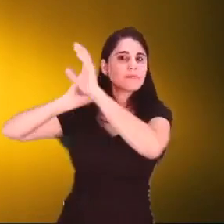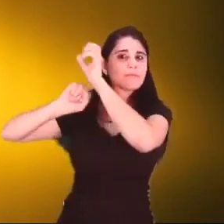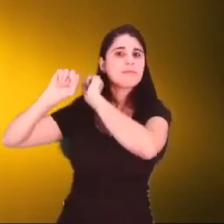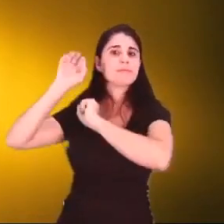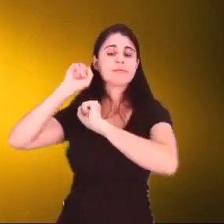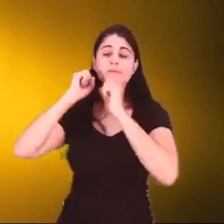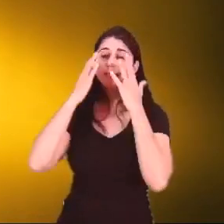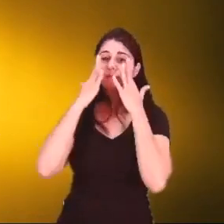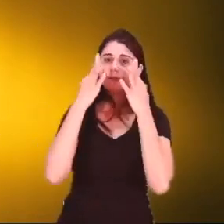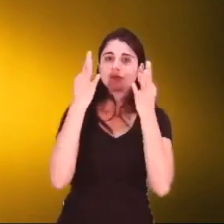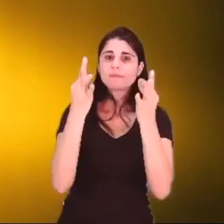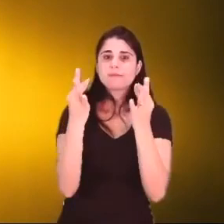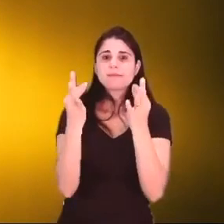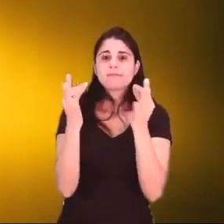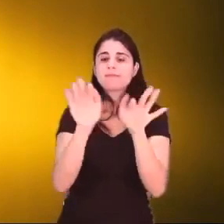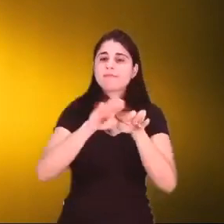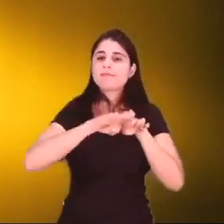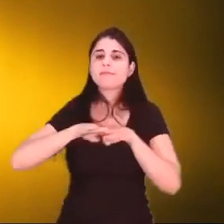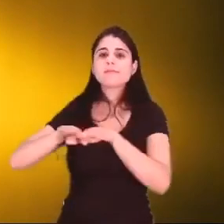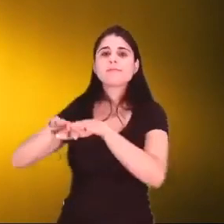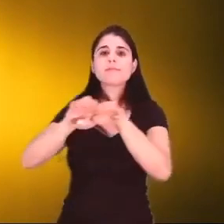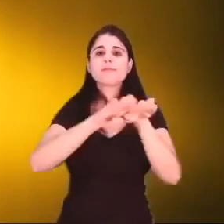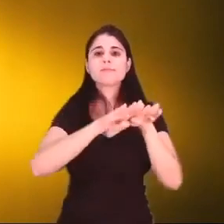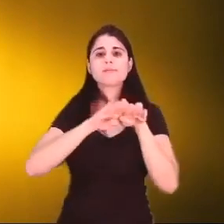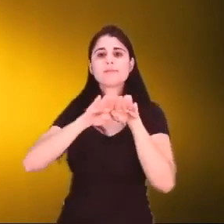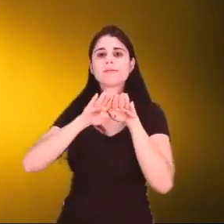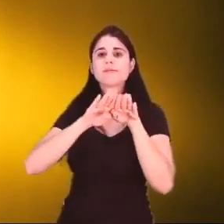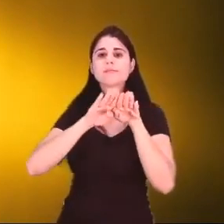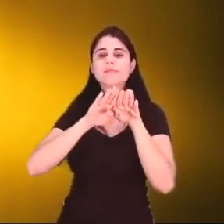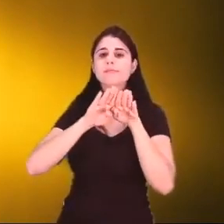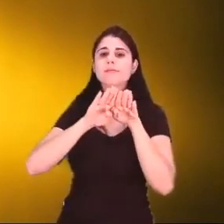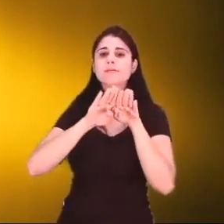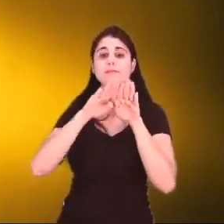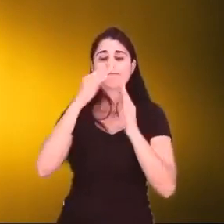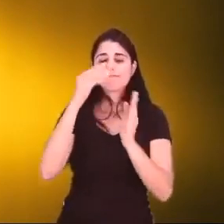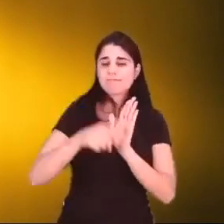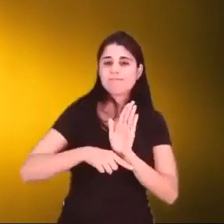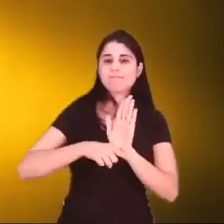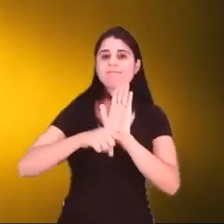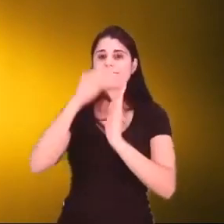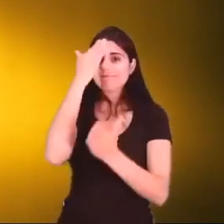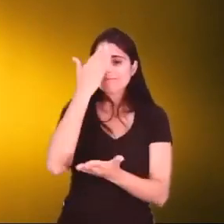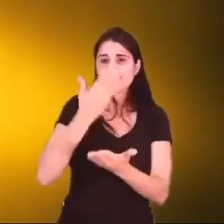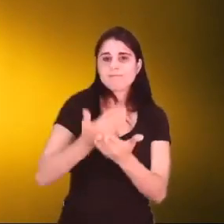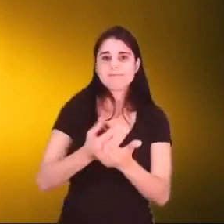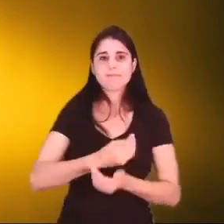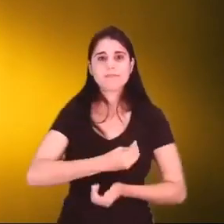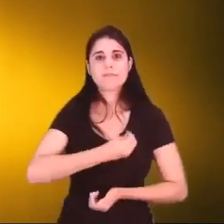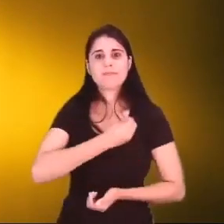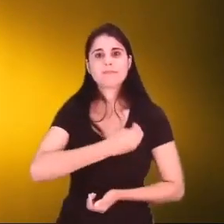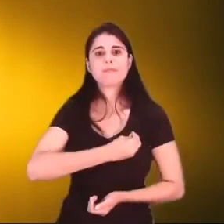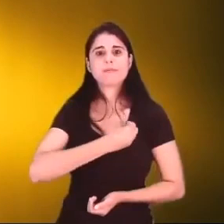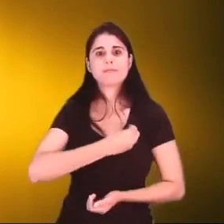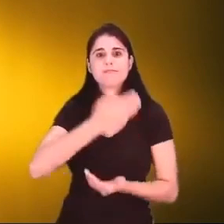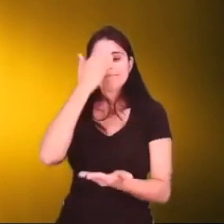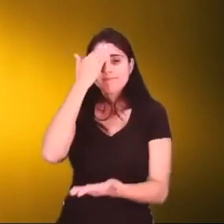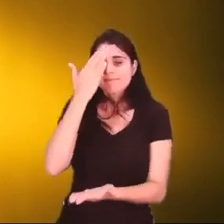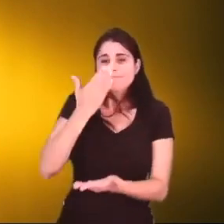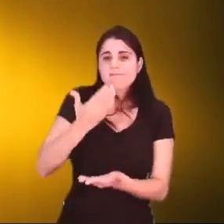sua ternura que proporciona esperança e vida. Crede,